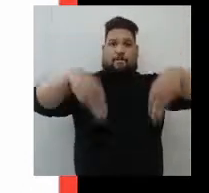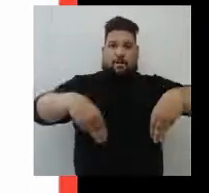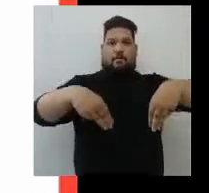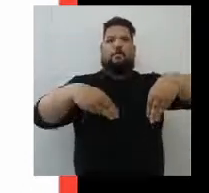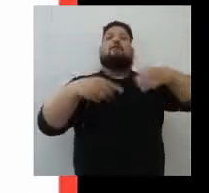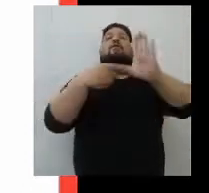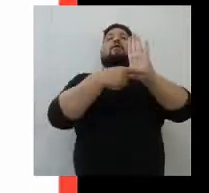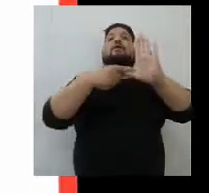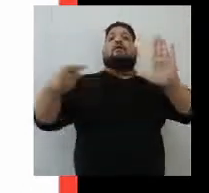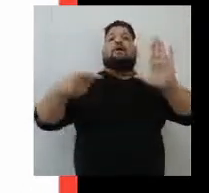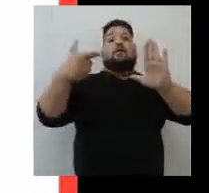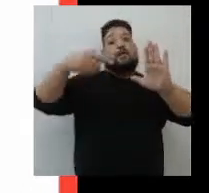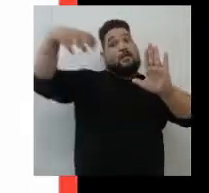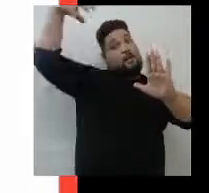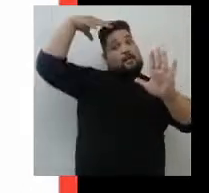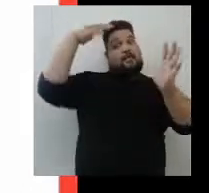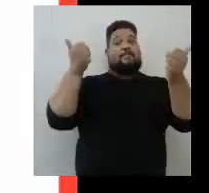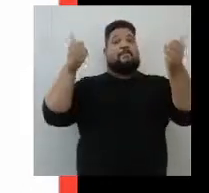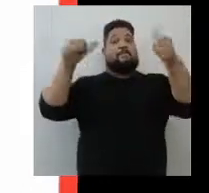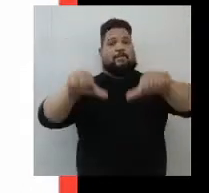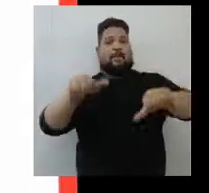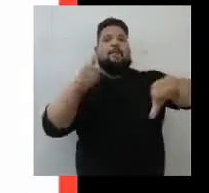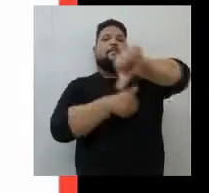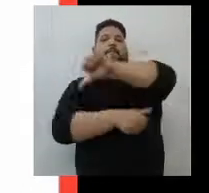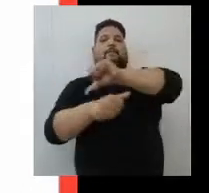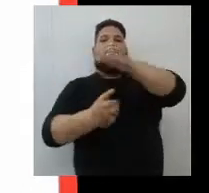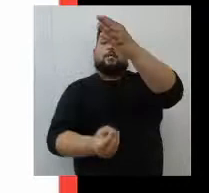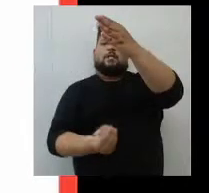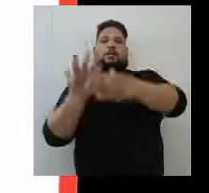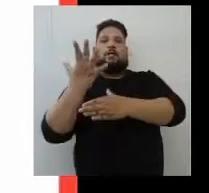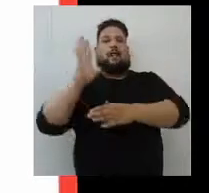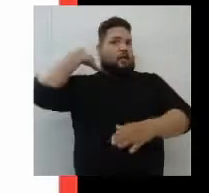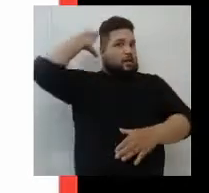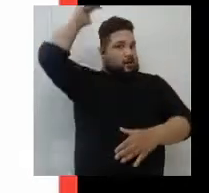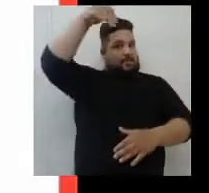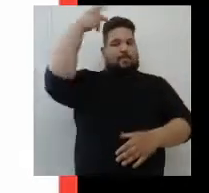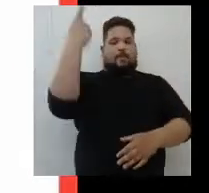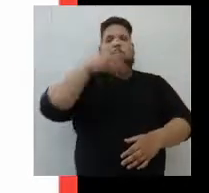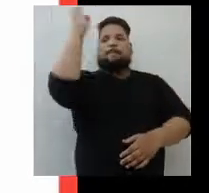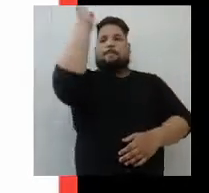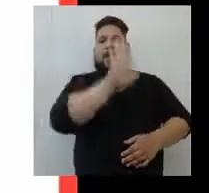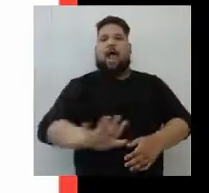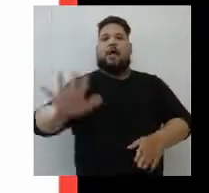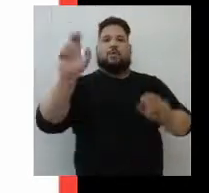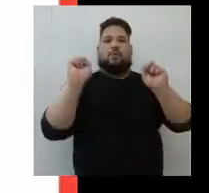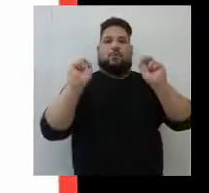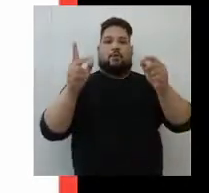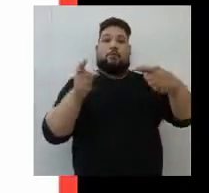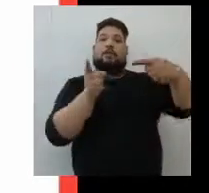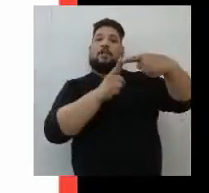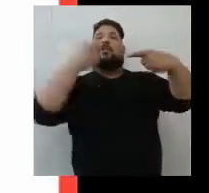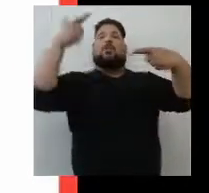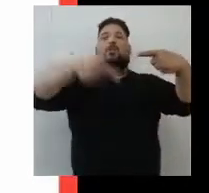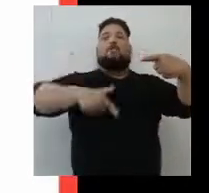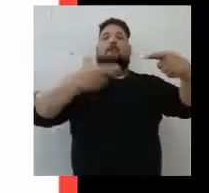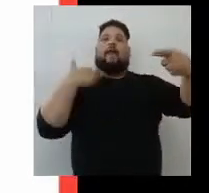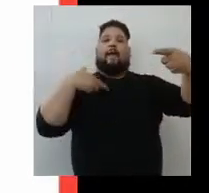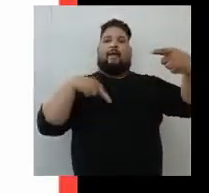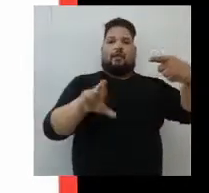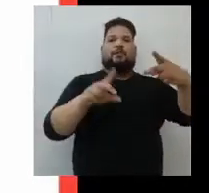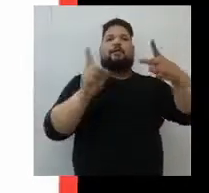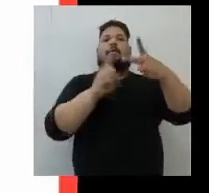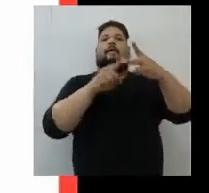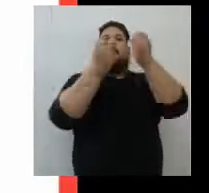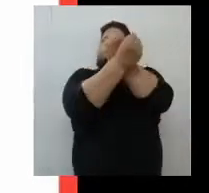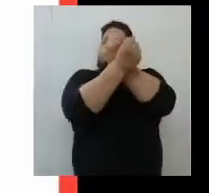o início, a implantação da República do Brasil. Tá bem? Repito, questão religiosa, causa